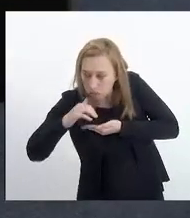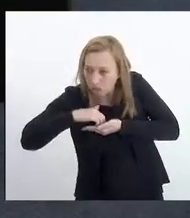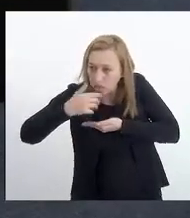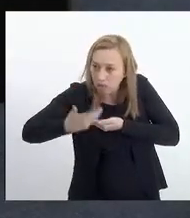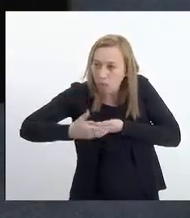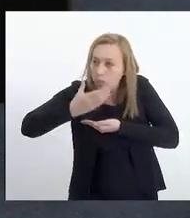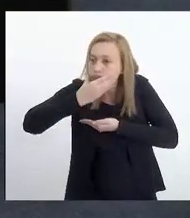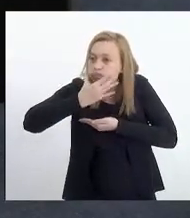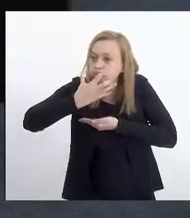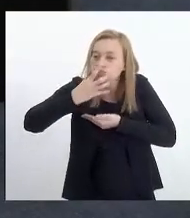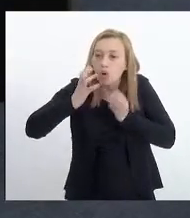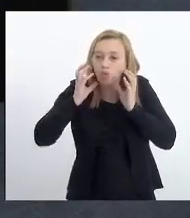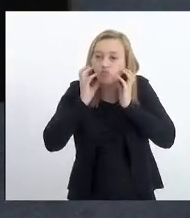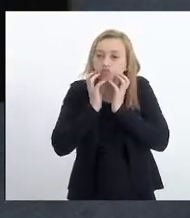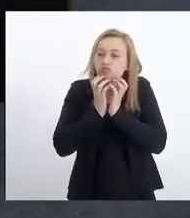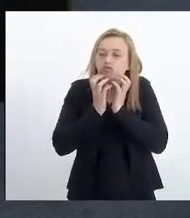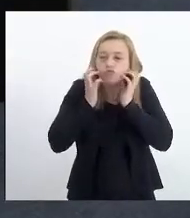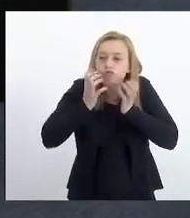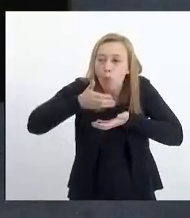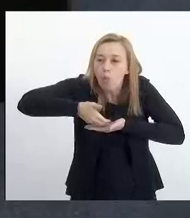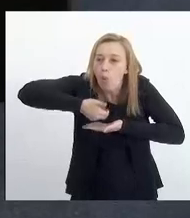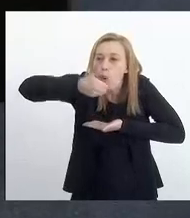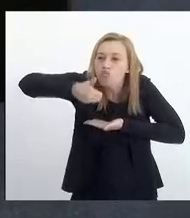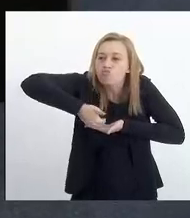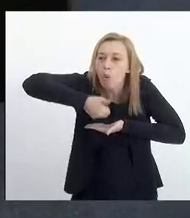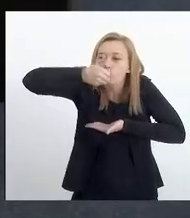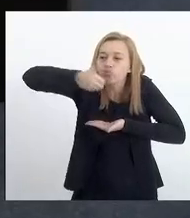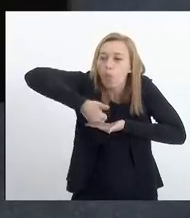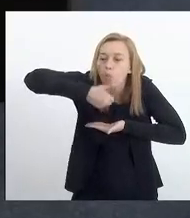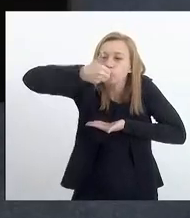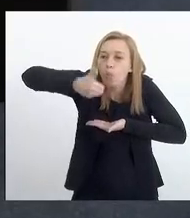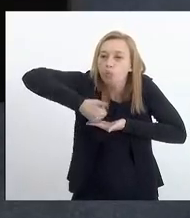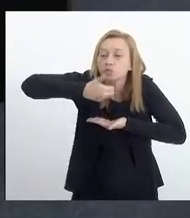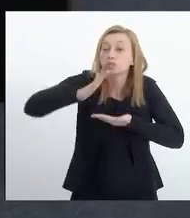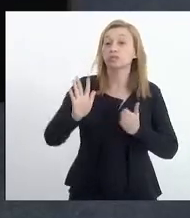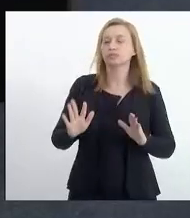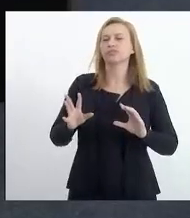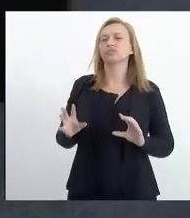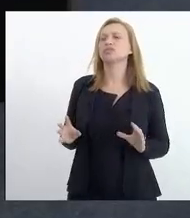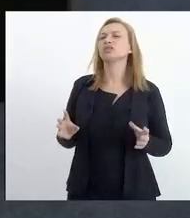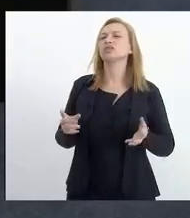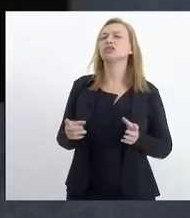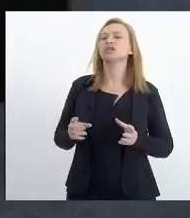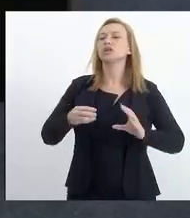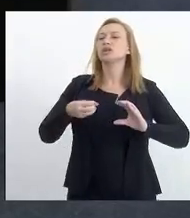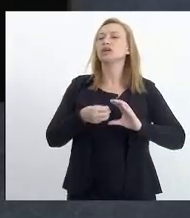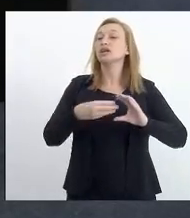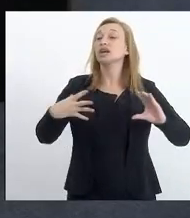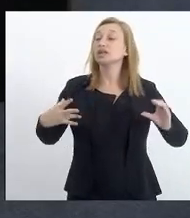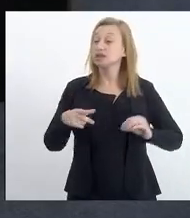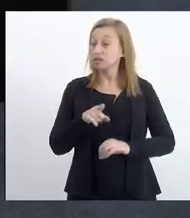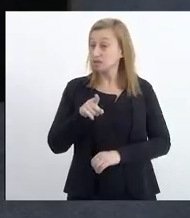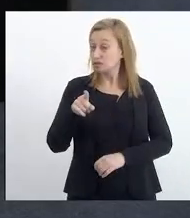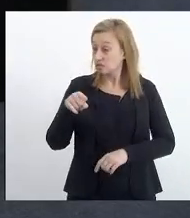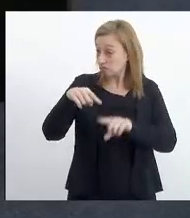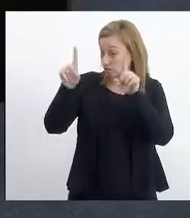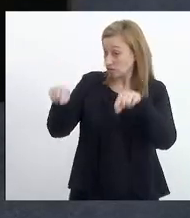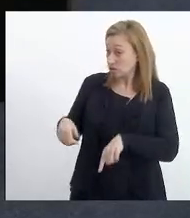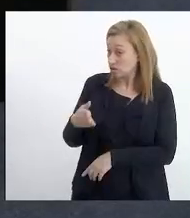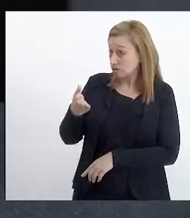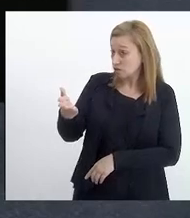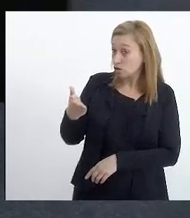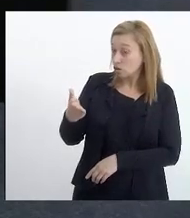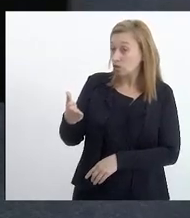sua barba e caracterizando esse servidor como